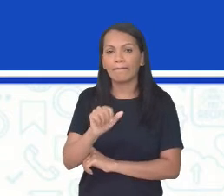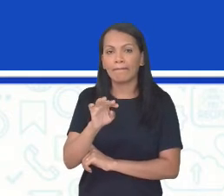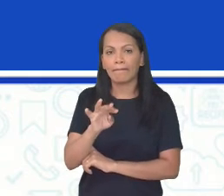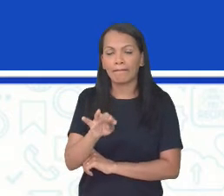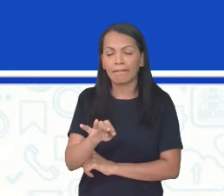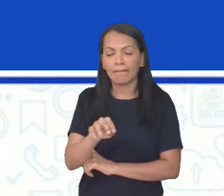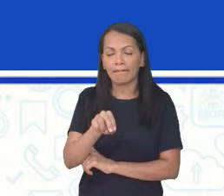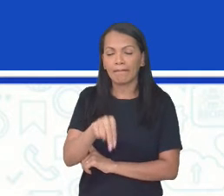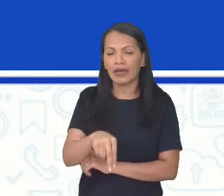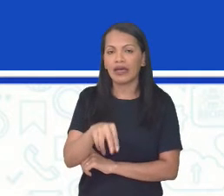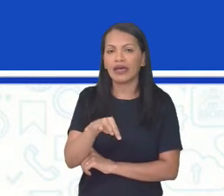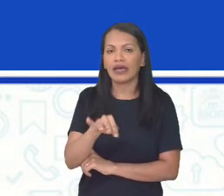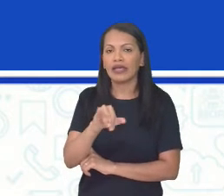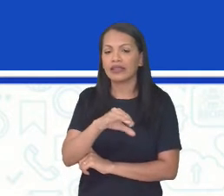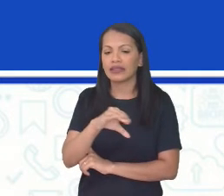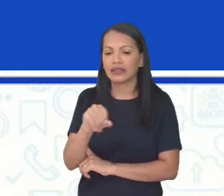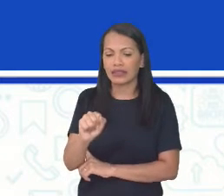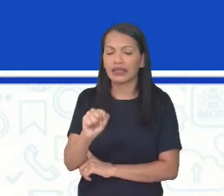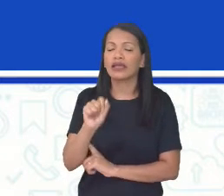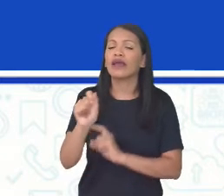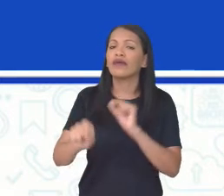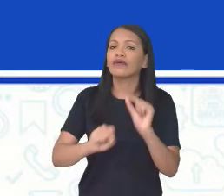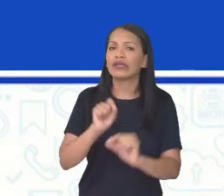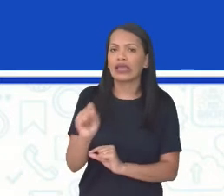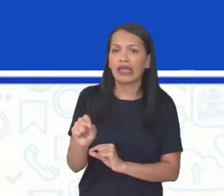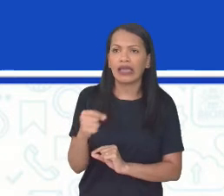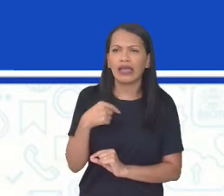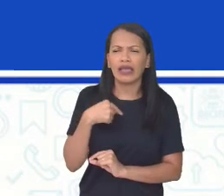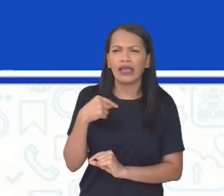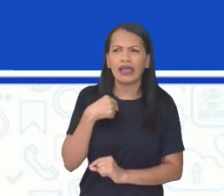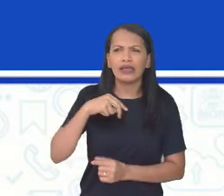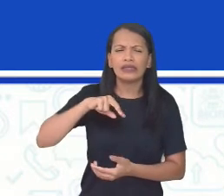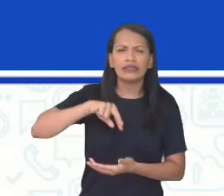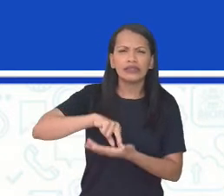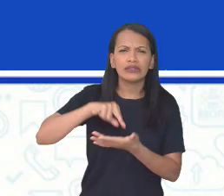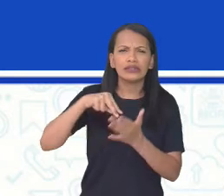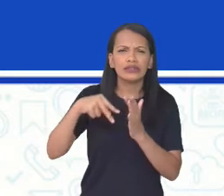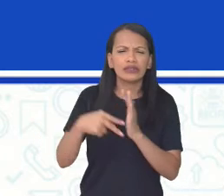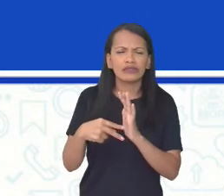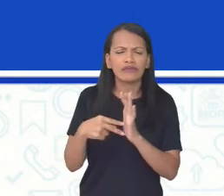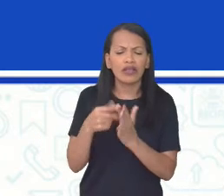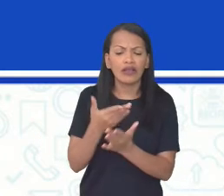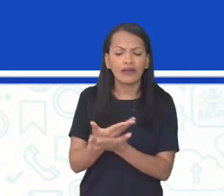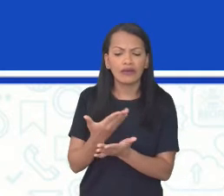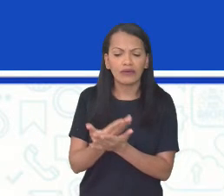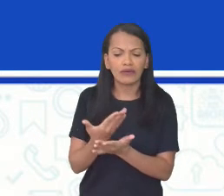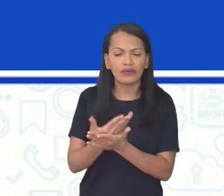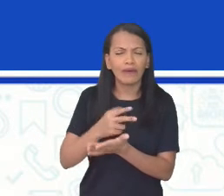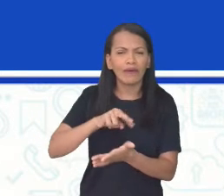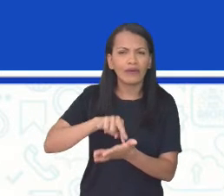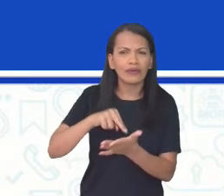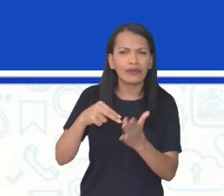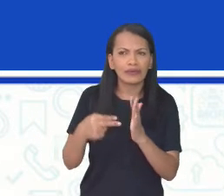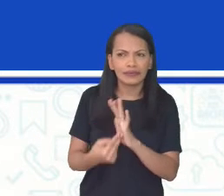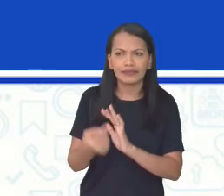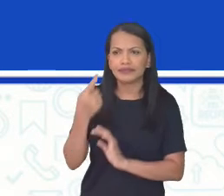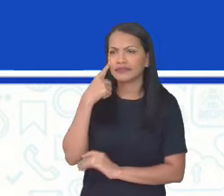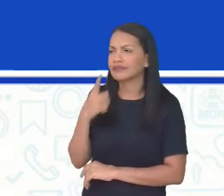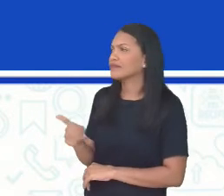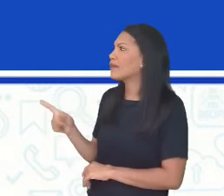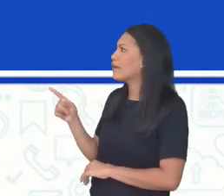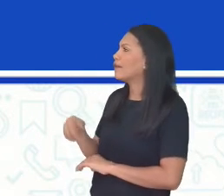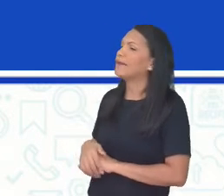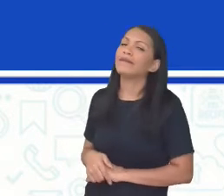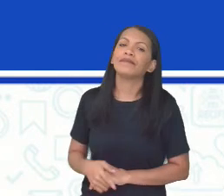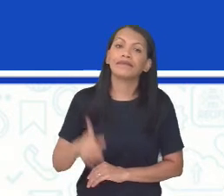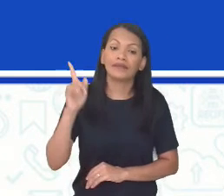porque estuda o sentido, não é? Então, vamos lá ver semântica. É a parte da